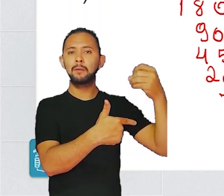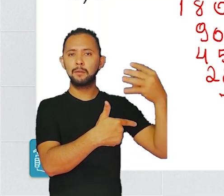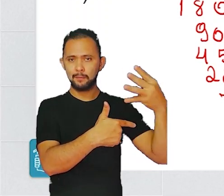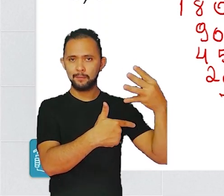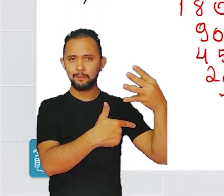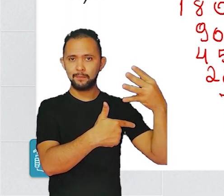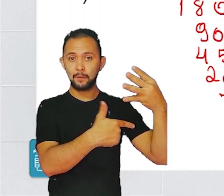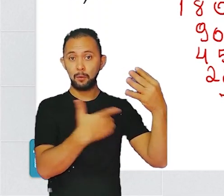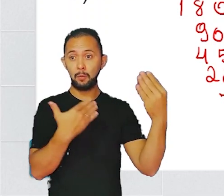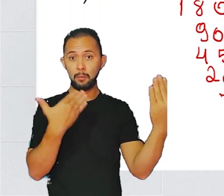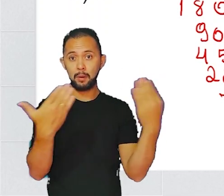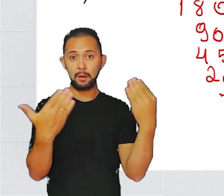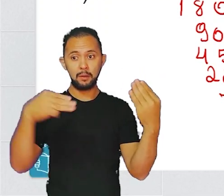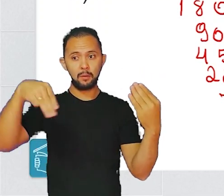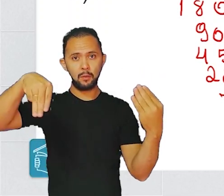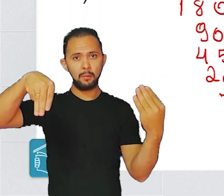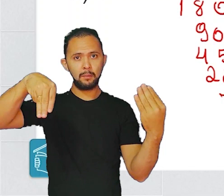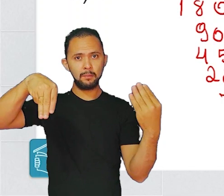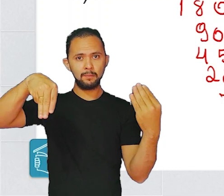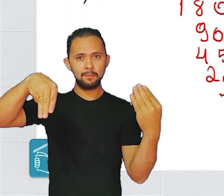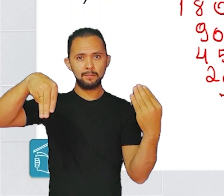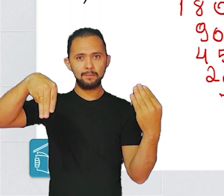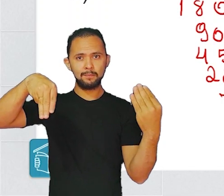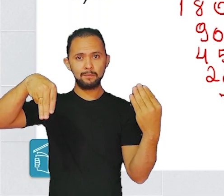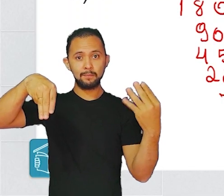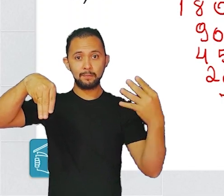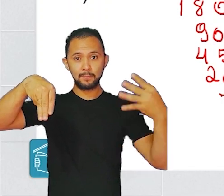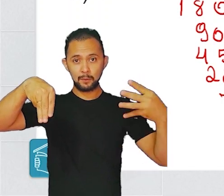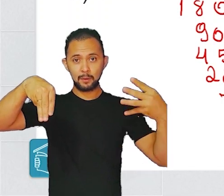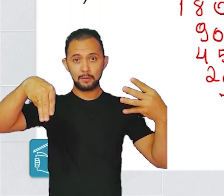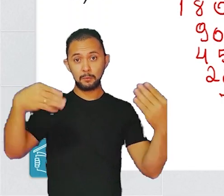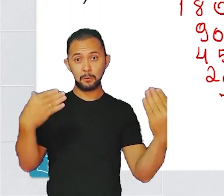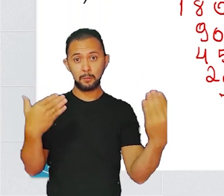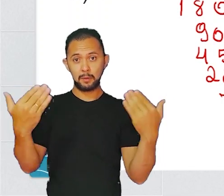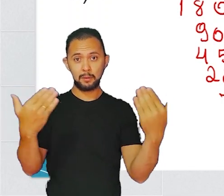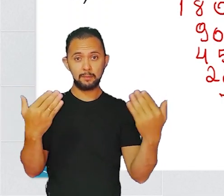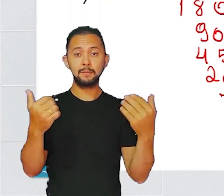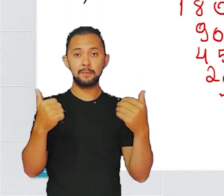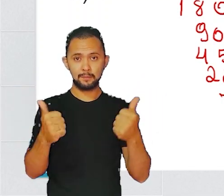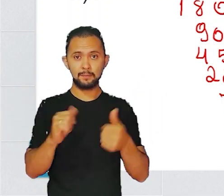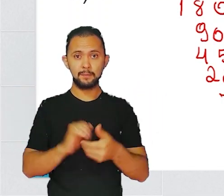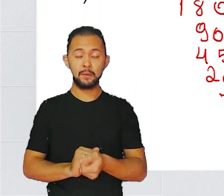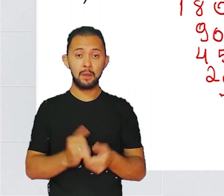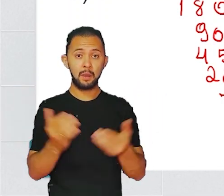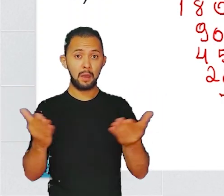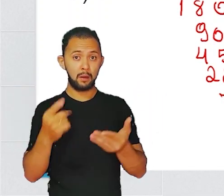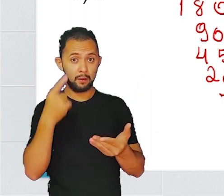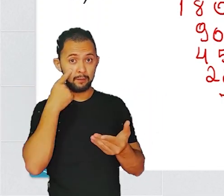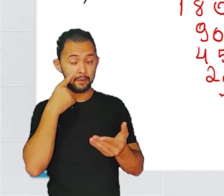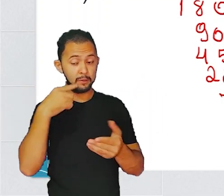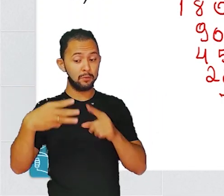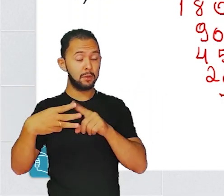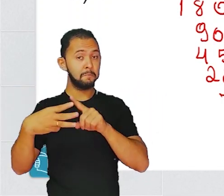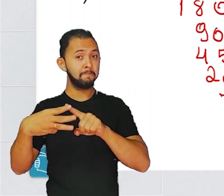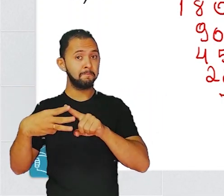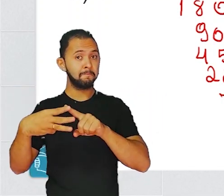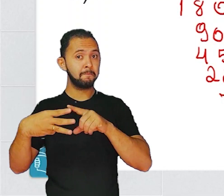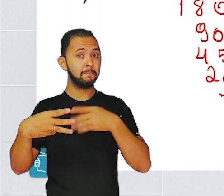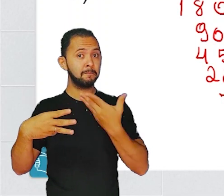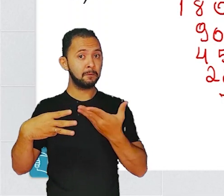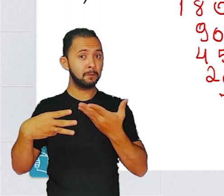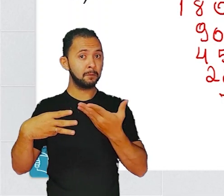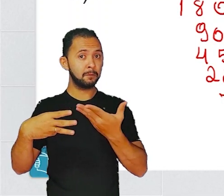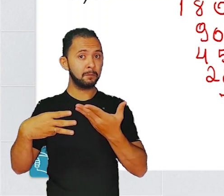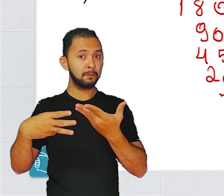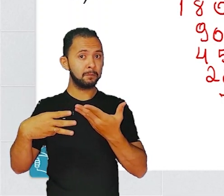4. Então, isso significa que o m é igual a 4. Show de bola? Agora, olha para o expoente do 3. Quem